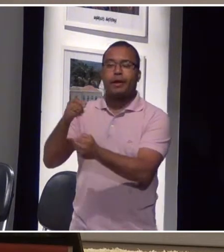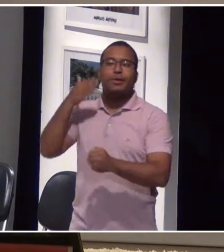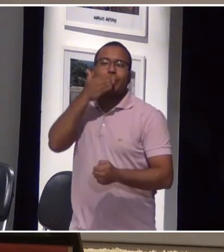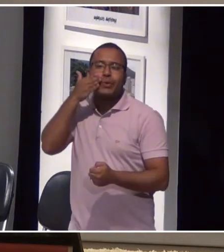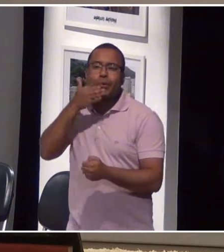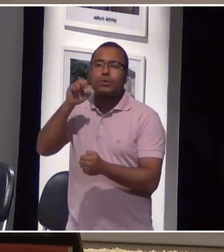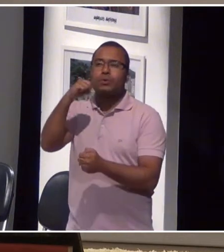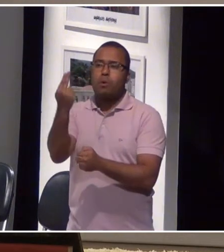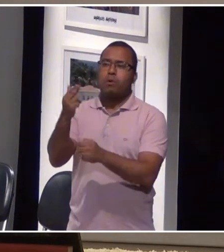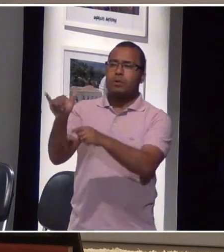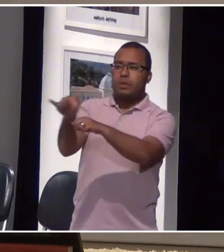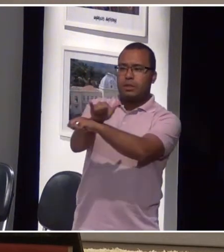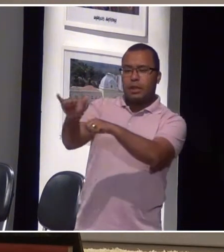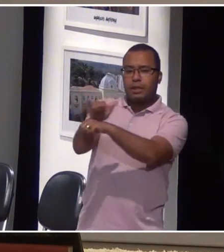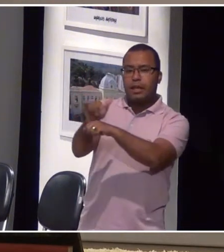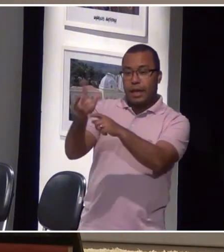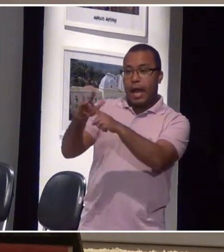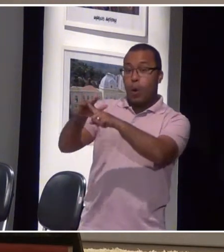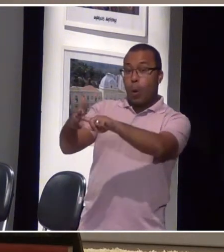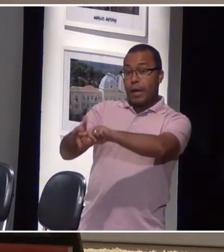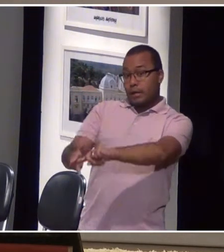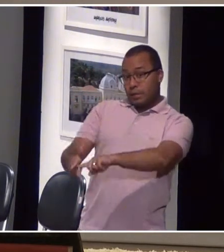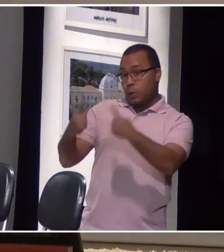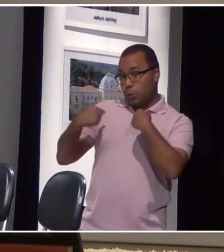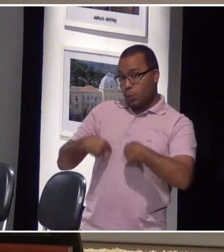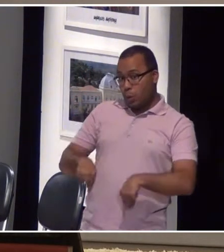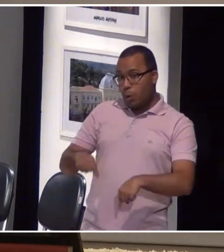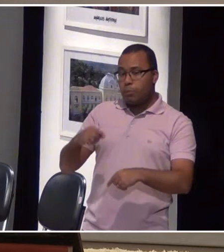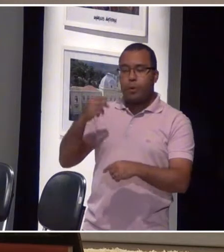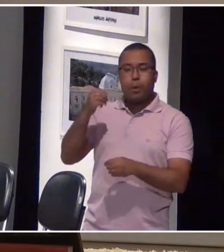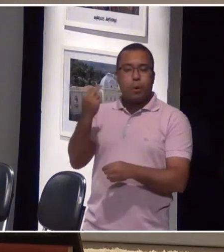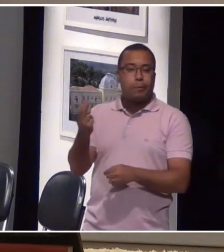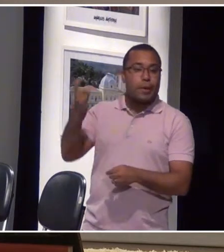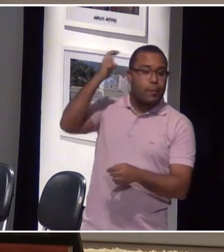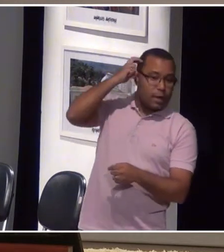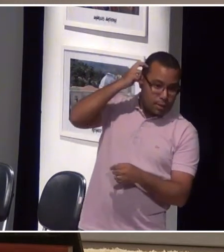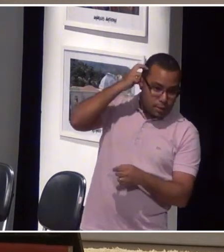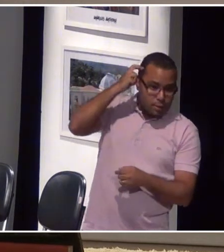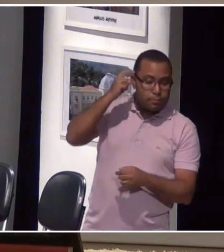pelas estratégias que visam essa correção do corpo via cirurgias de implante coclear.